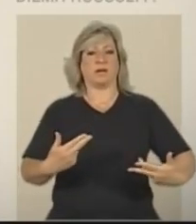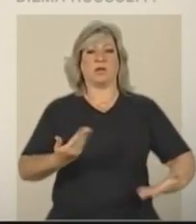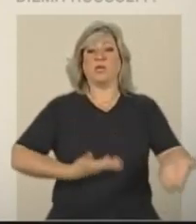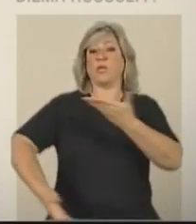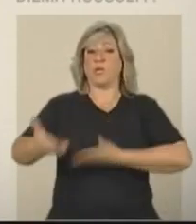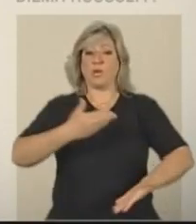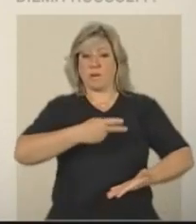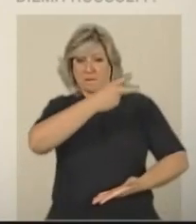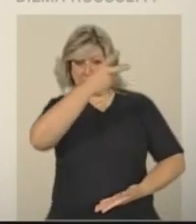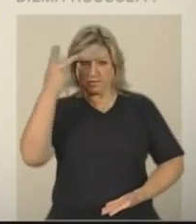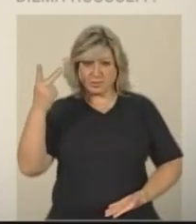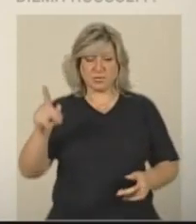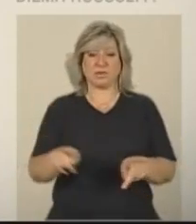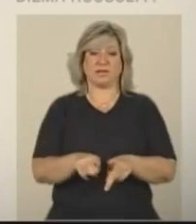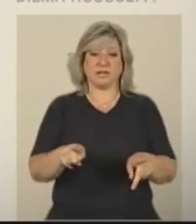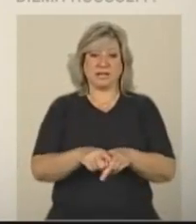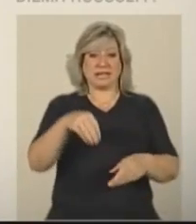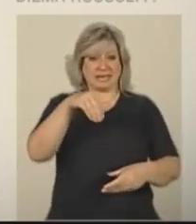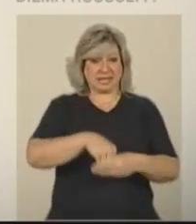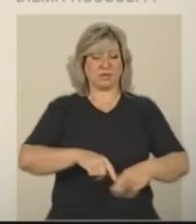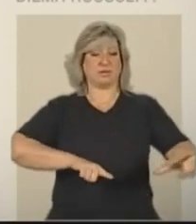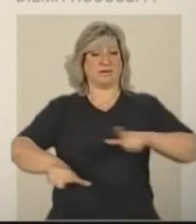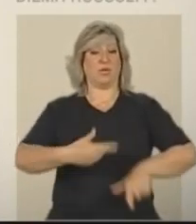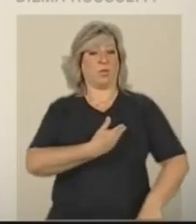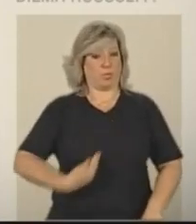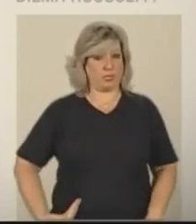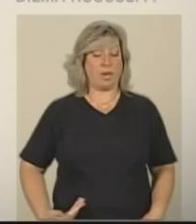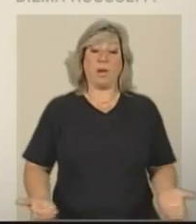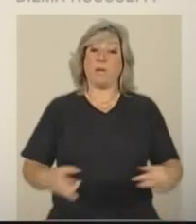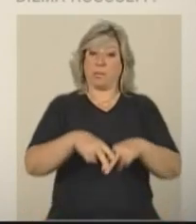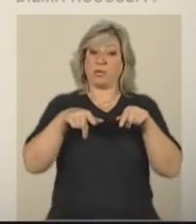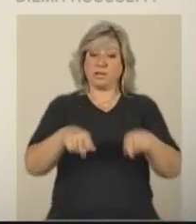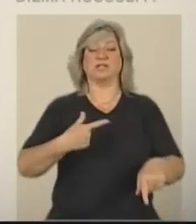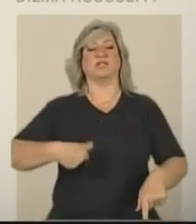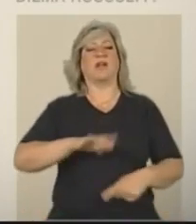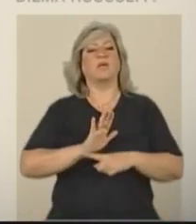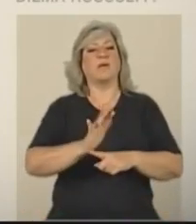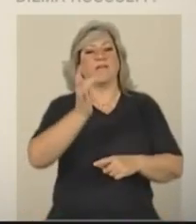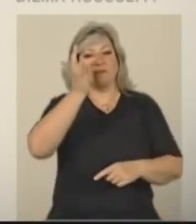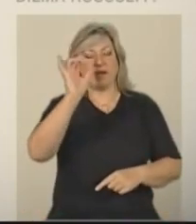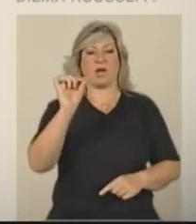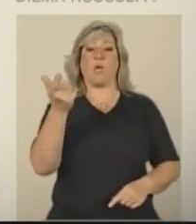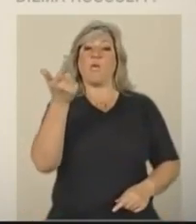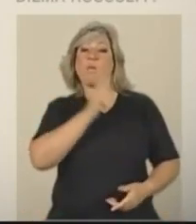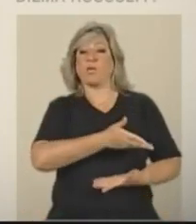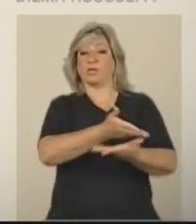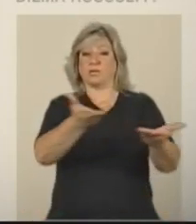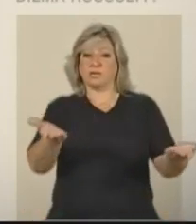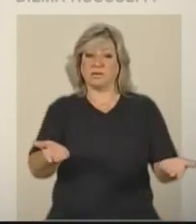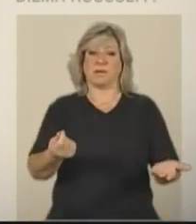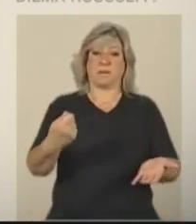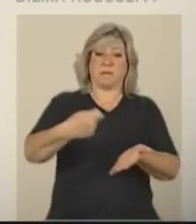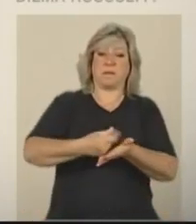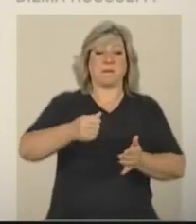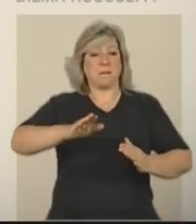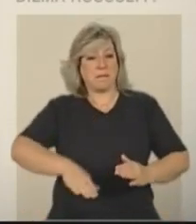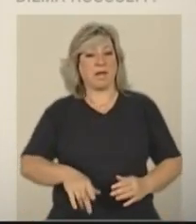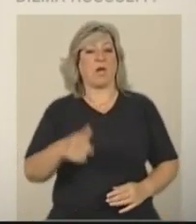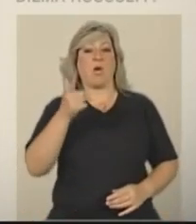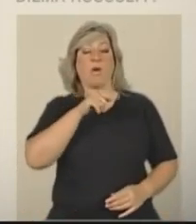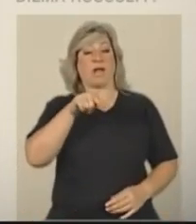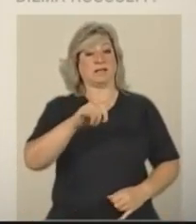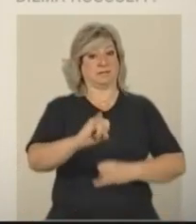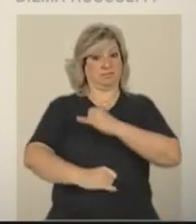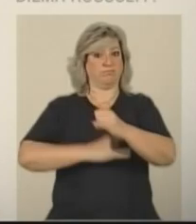pessoais, nos serviços públicos. É por isso que vamos facilitar o acesso a esta nova ferramenta